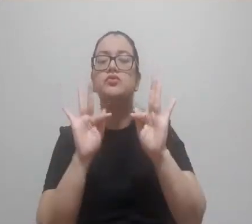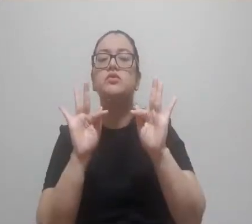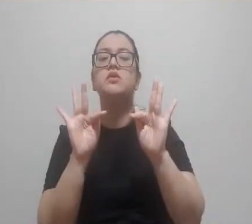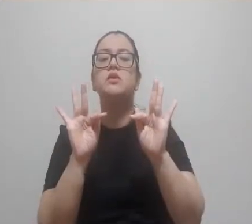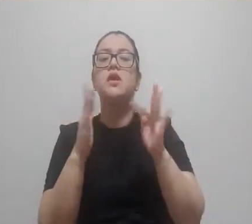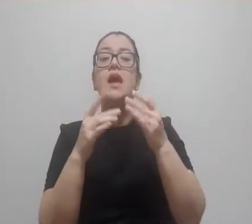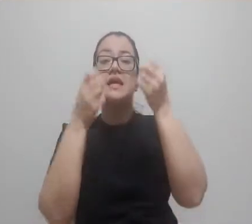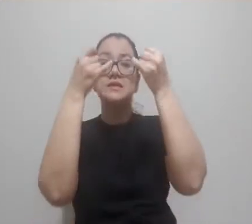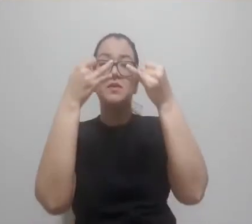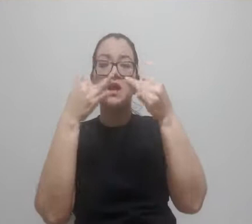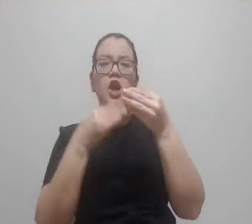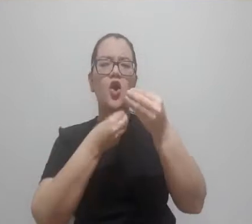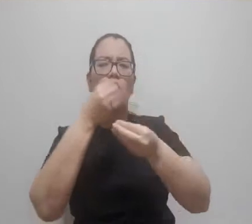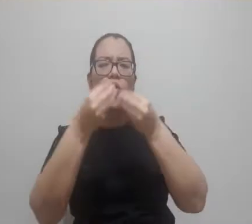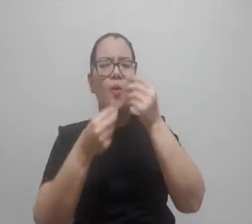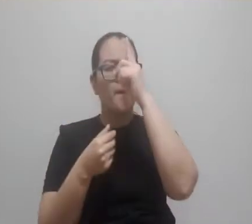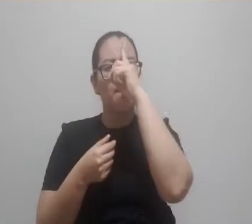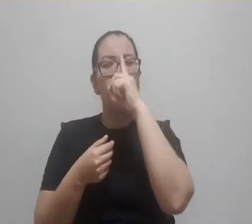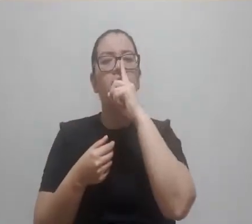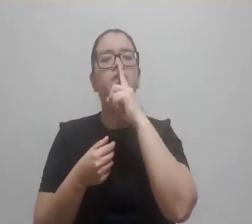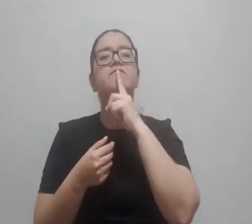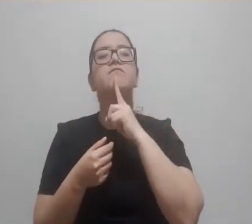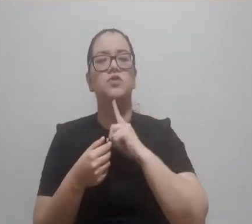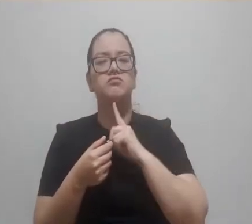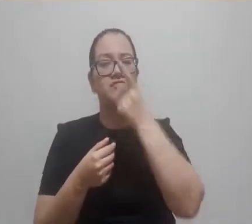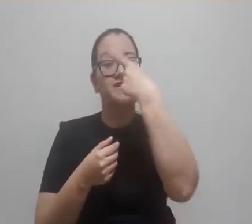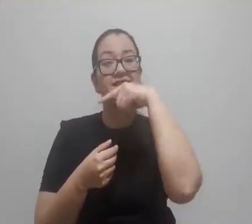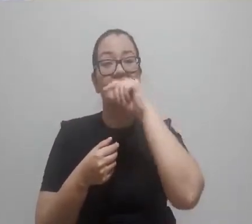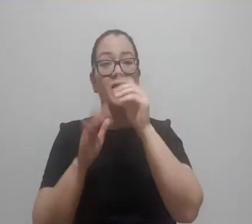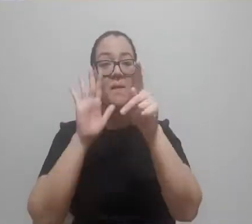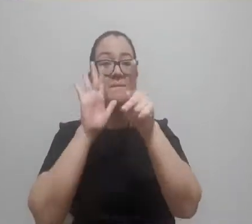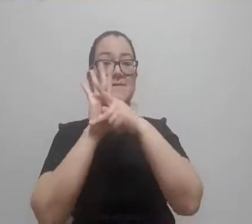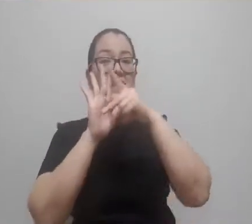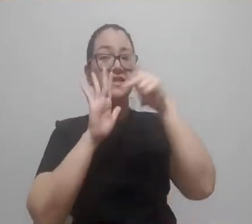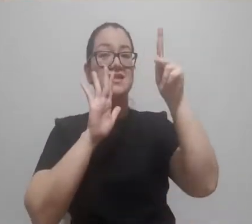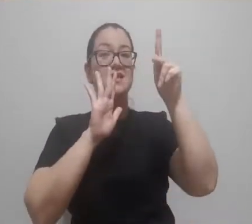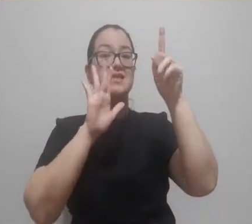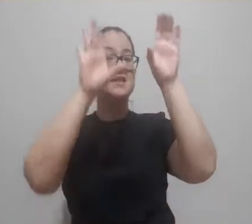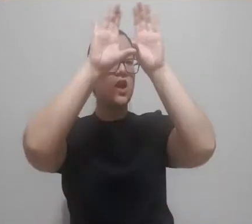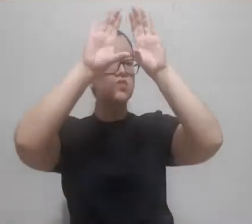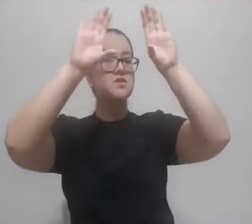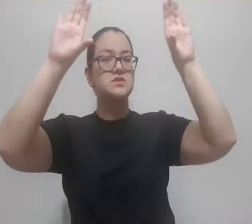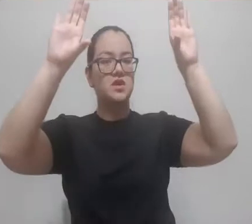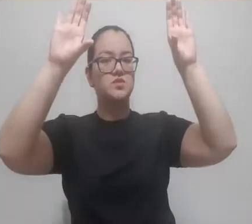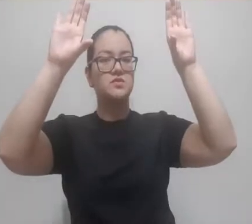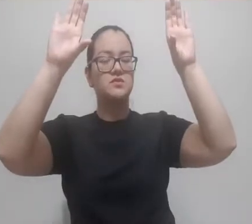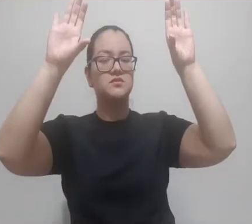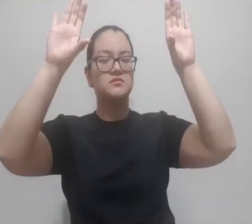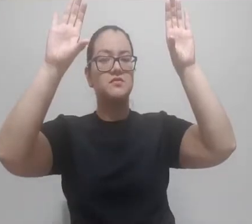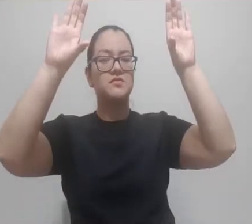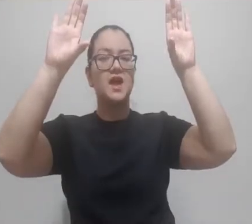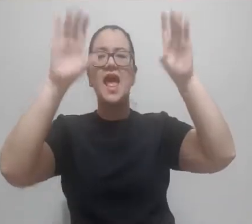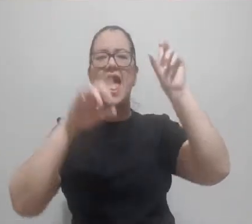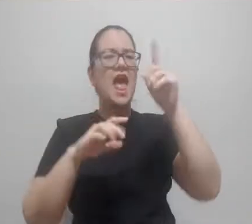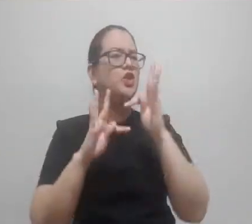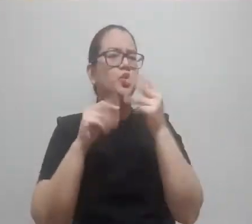cidadão do reino dos céus, e isso é suficiente para nos tirar o fôlego. Não são muitas